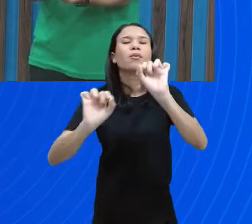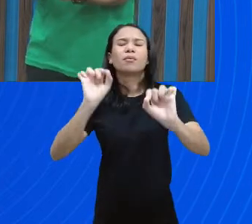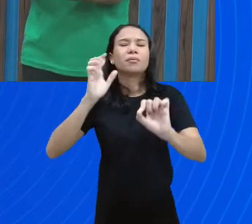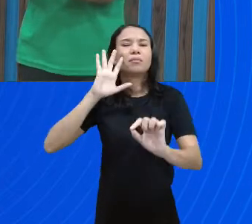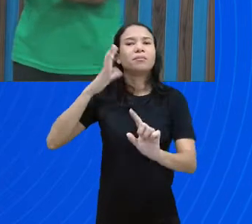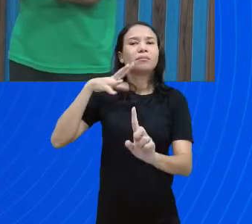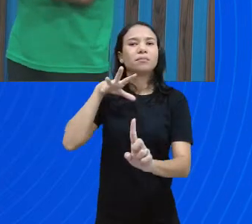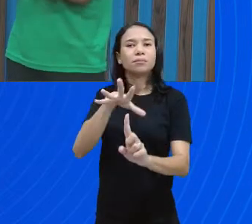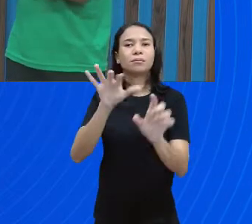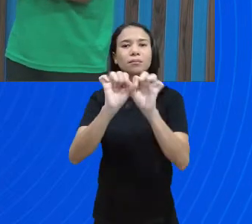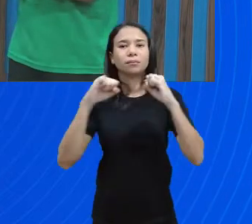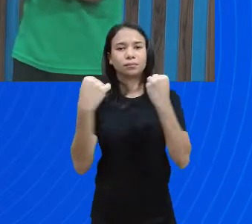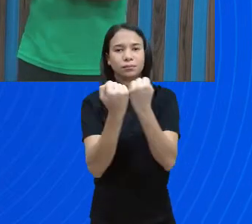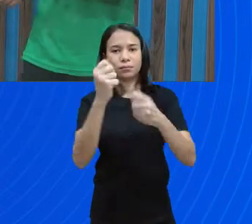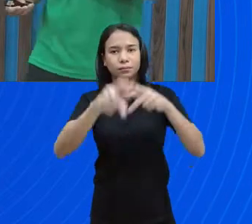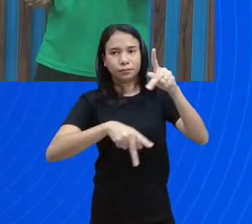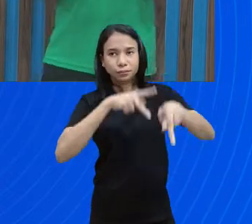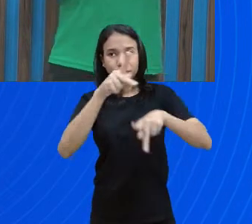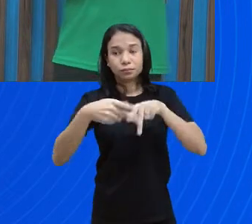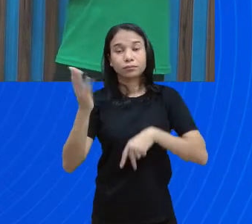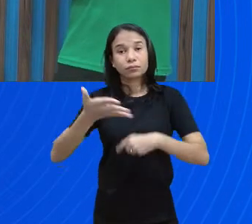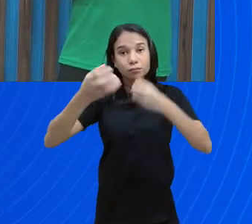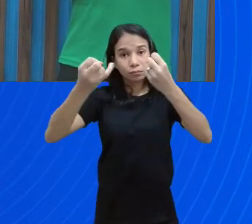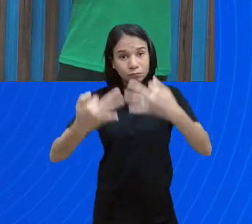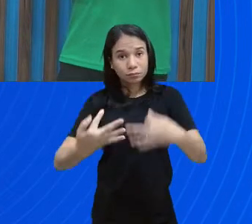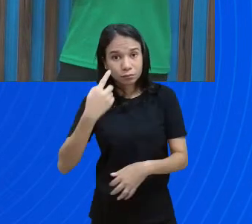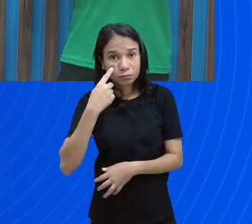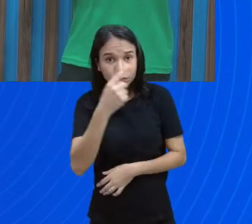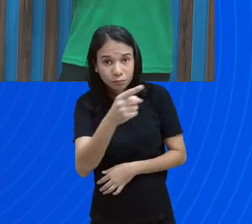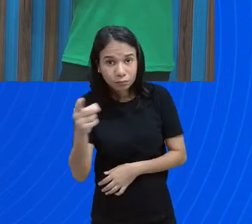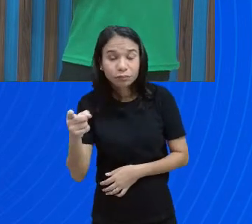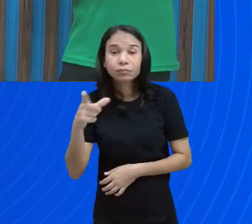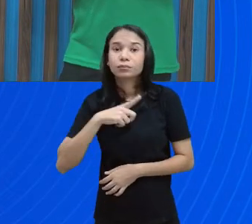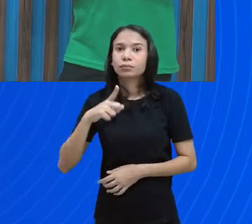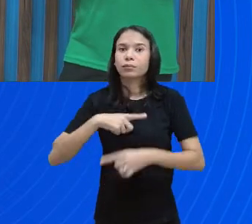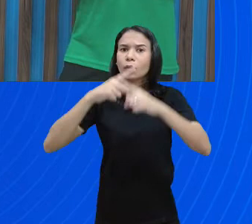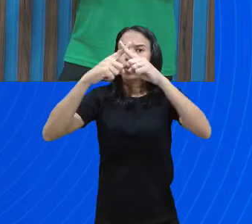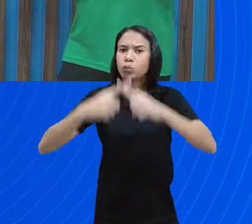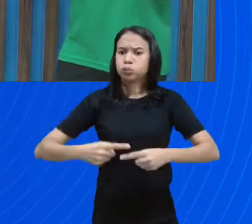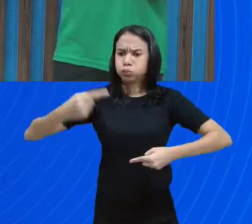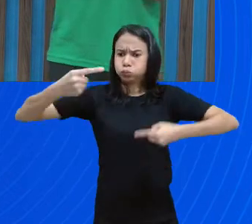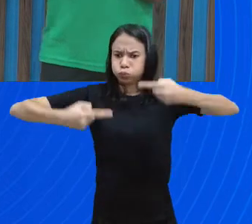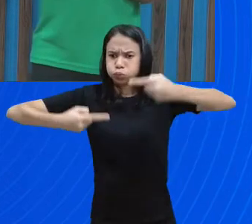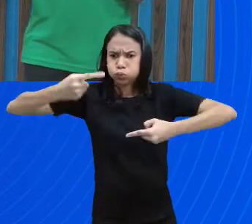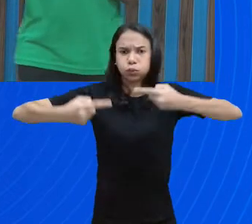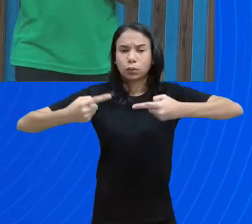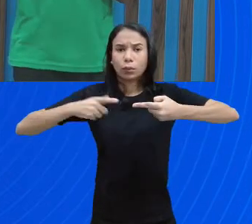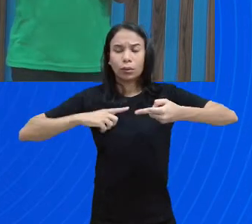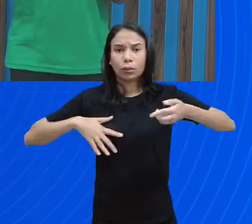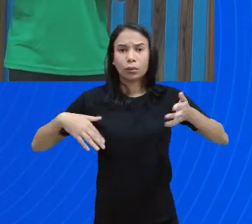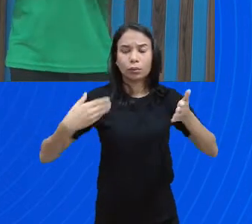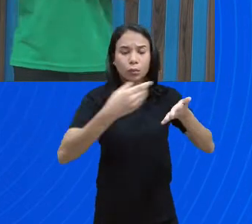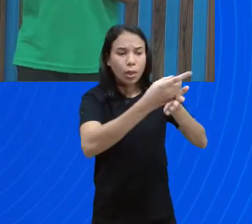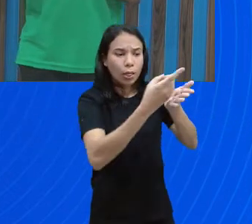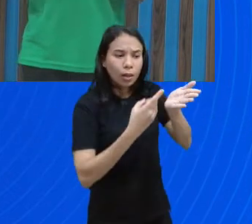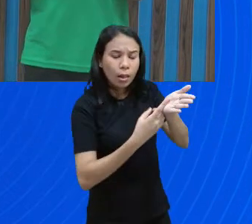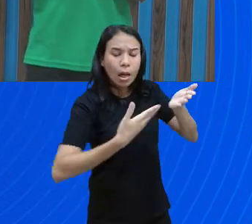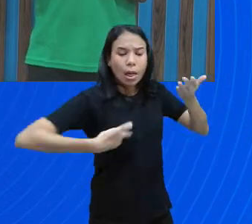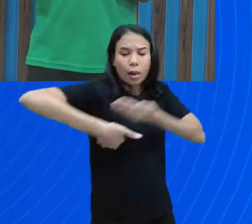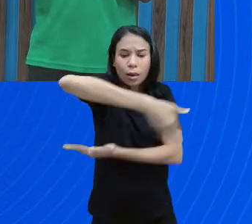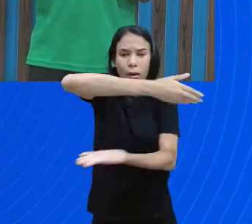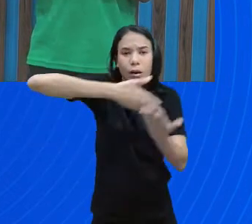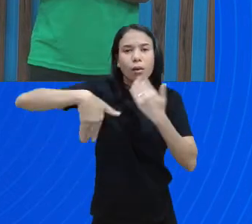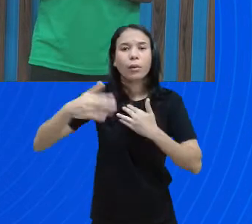para a sociedade, para a população. Como eu falei para vocês, né? As guerras, os tratados, né? As negociações